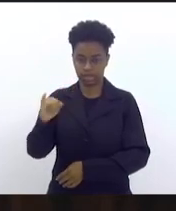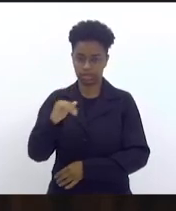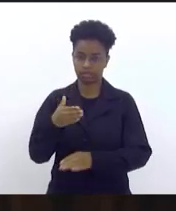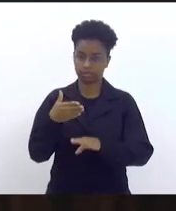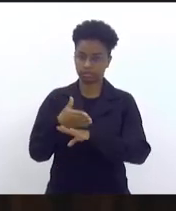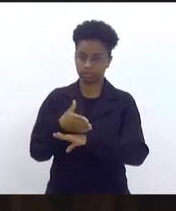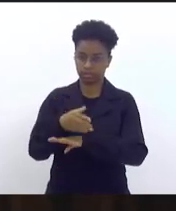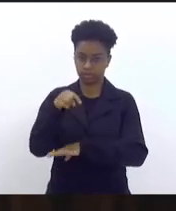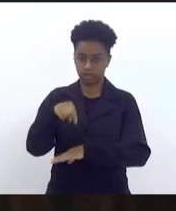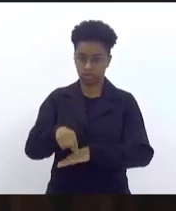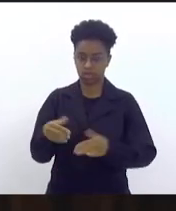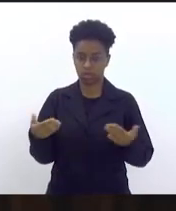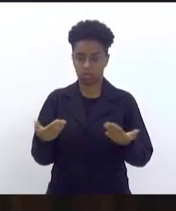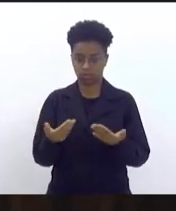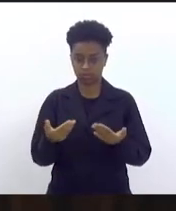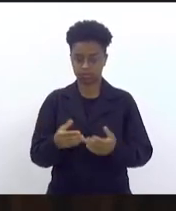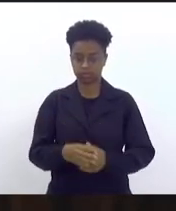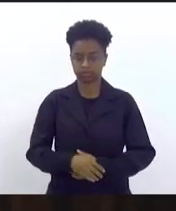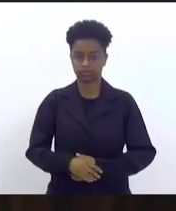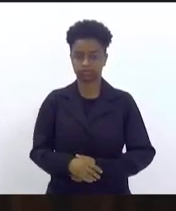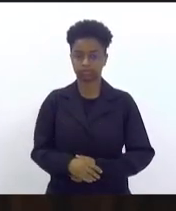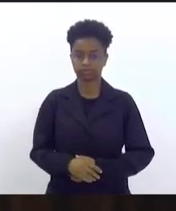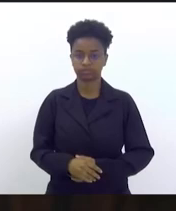a essa audiência bom